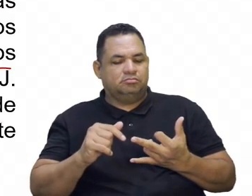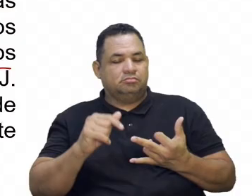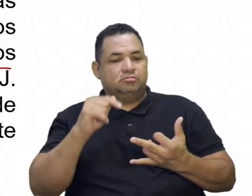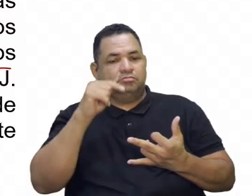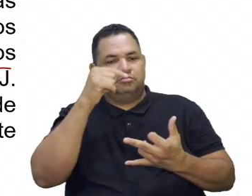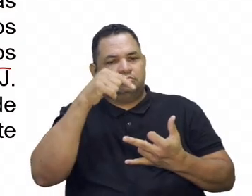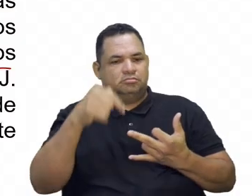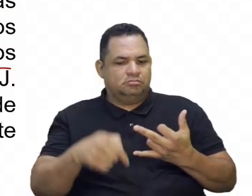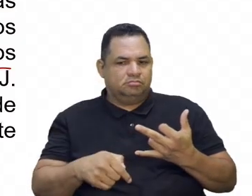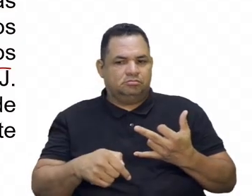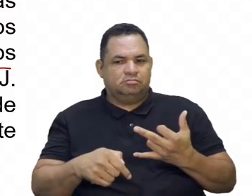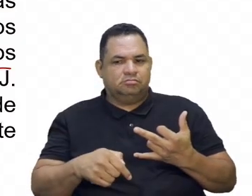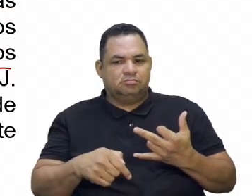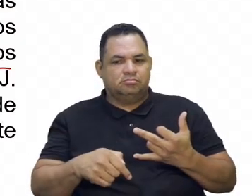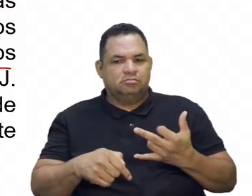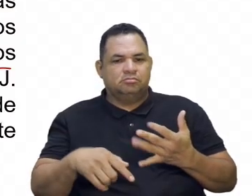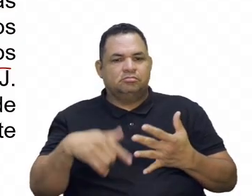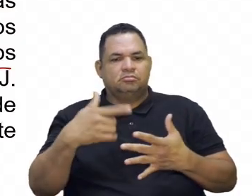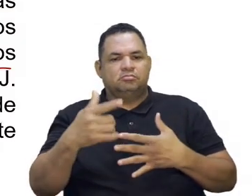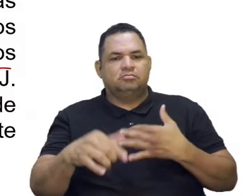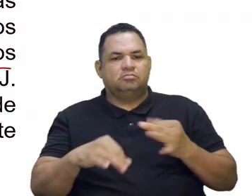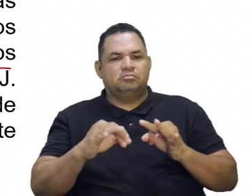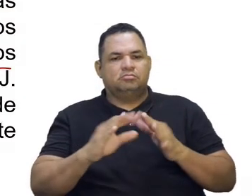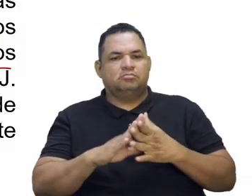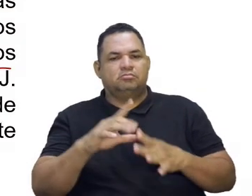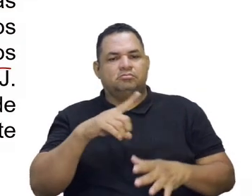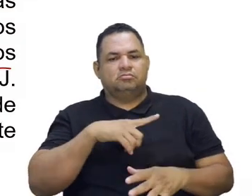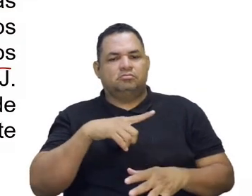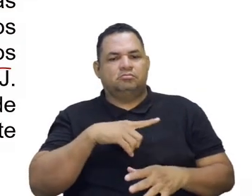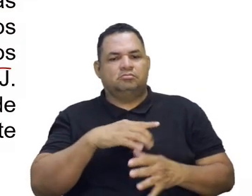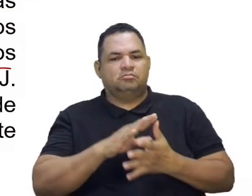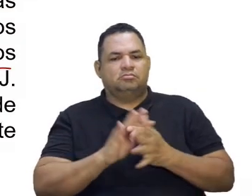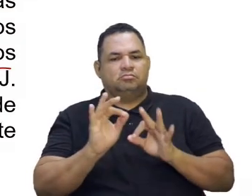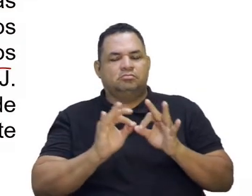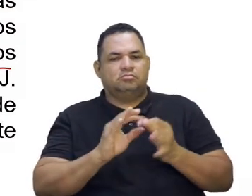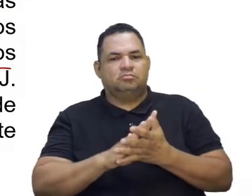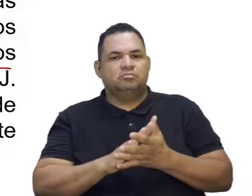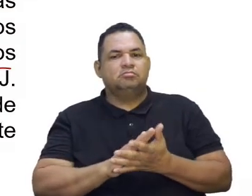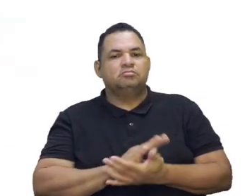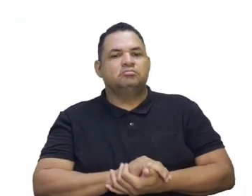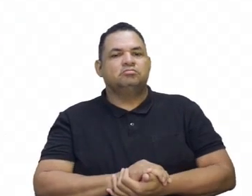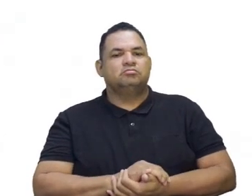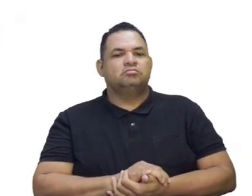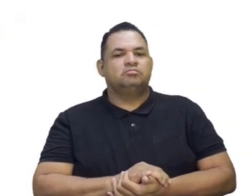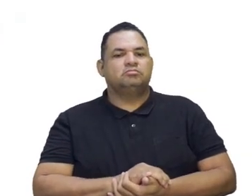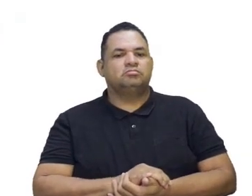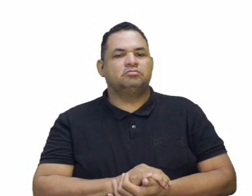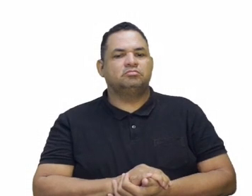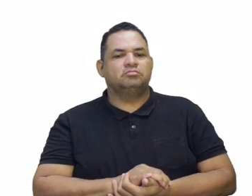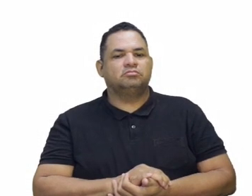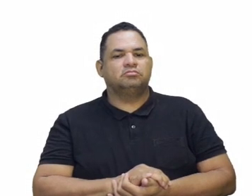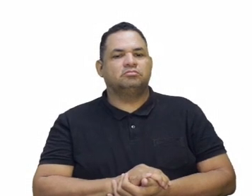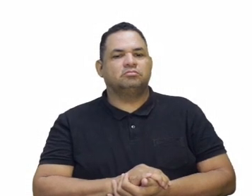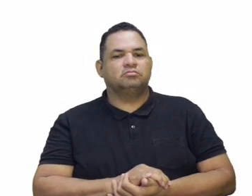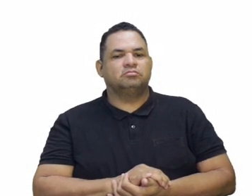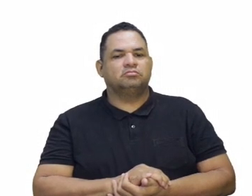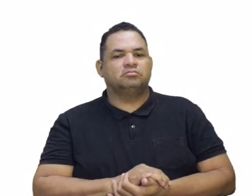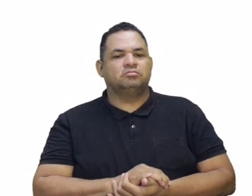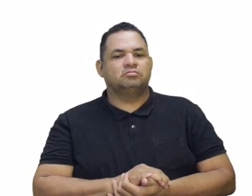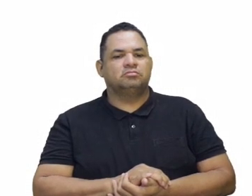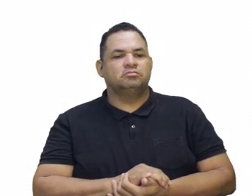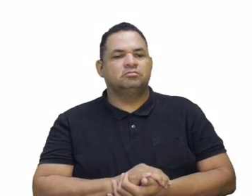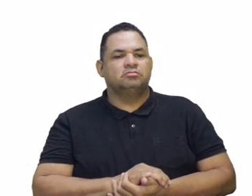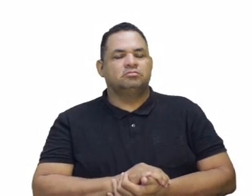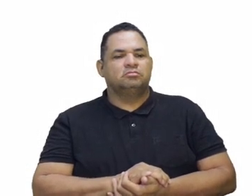vai observar. Depois de Dalton, ele fala de Thomson e da descoberta do elétron. E aí, então, a segunda palavra